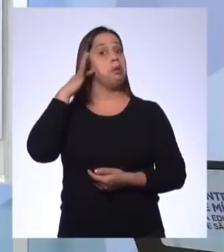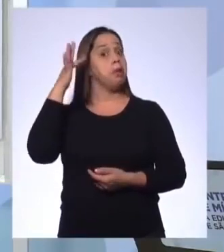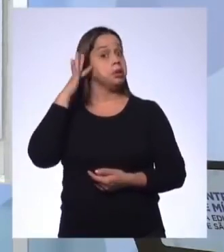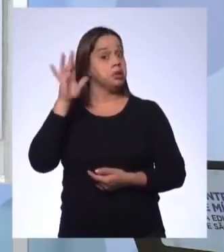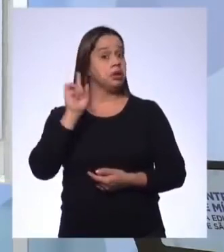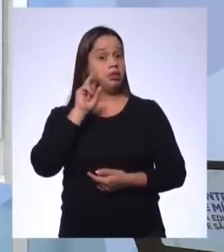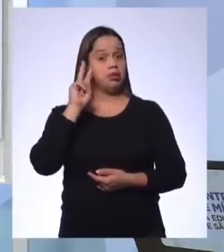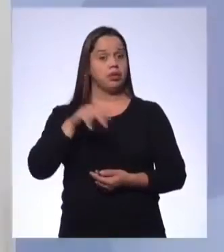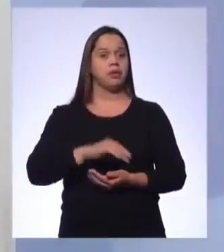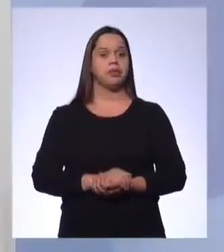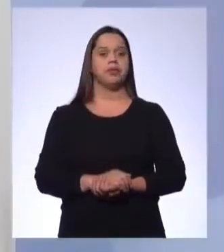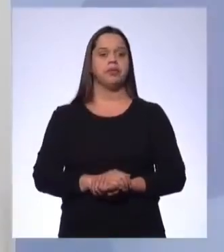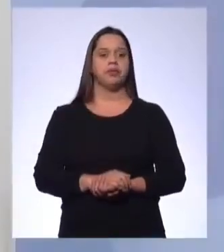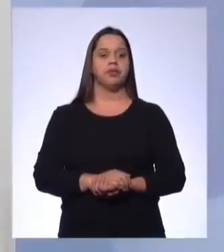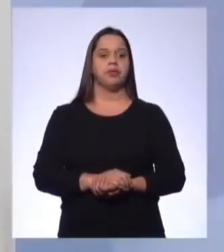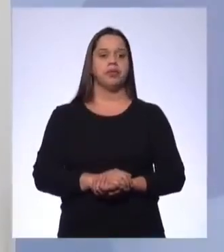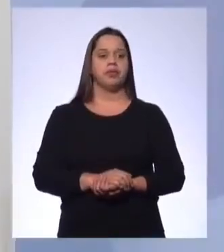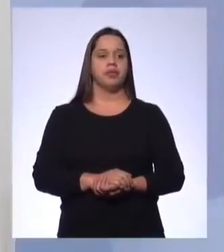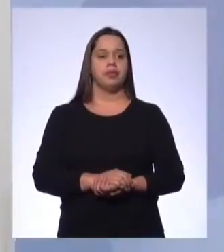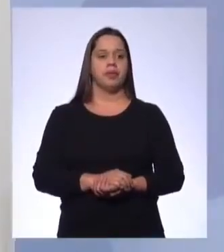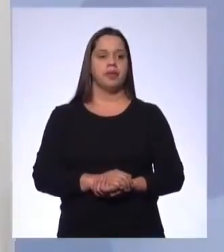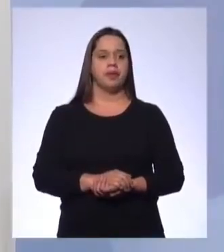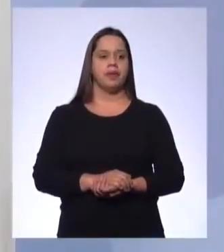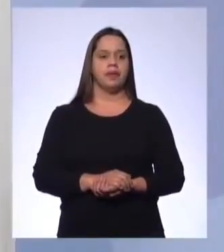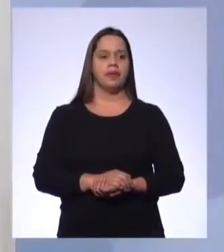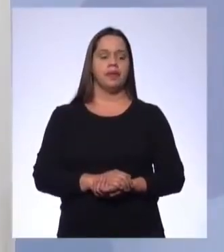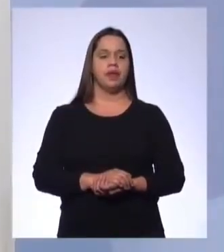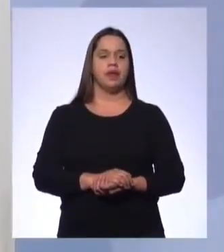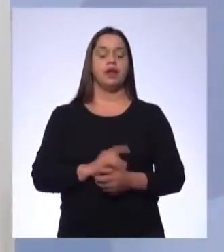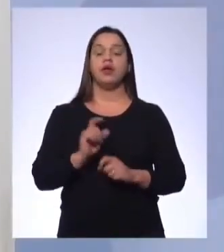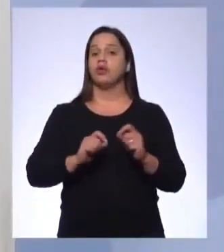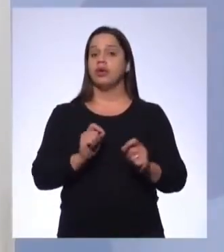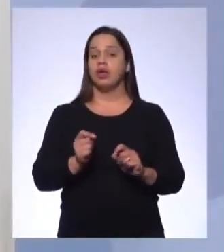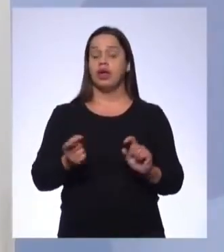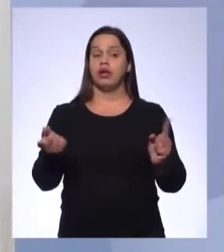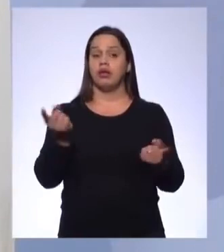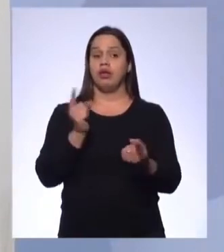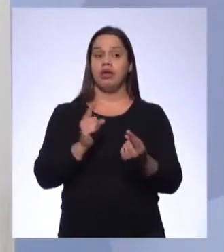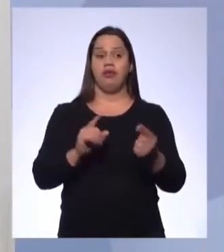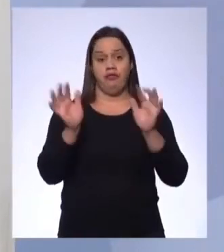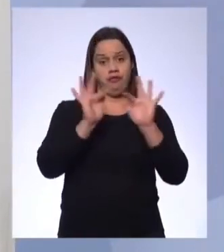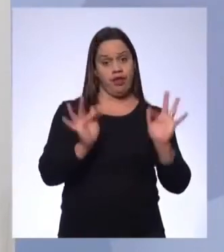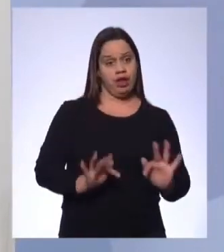tenho a palavra happy. O que vem antes do happy, o contrário? Unhappy, infeliz.